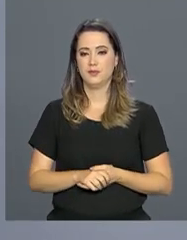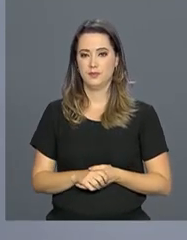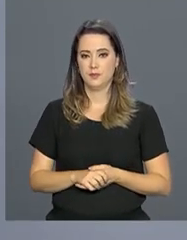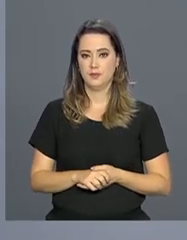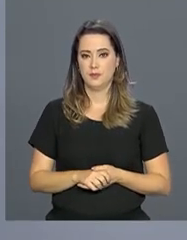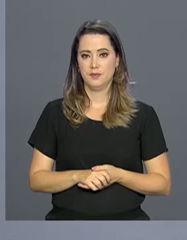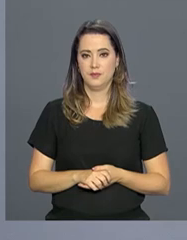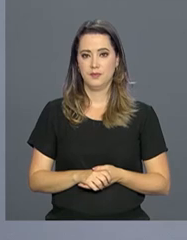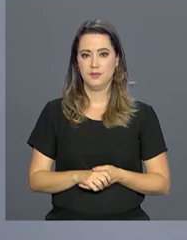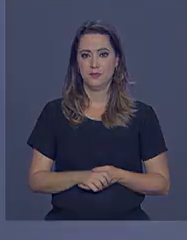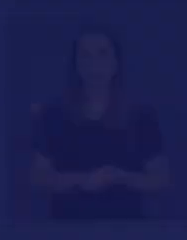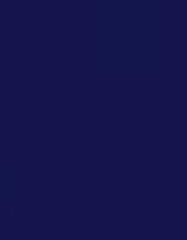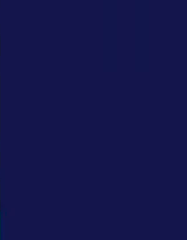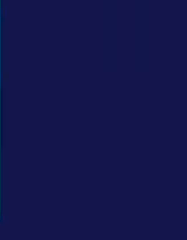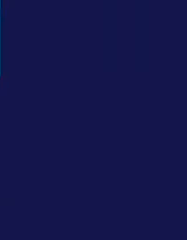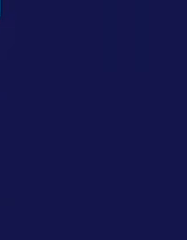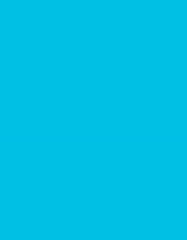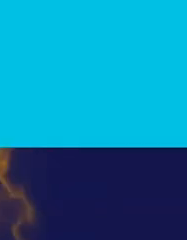federal